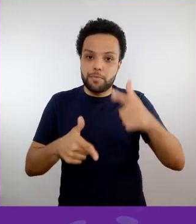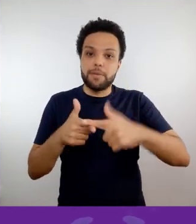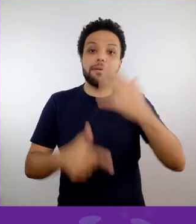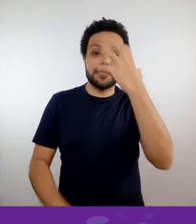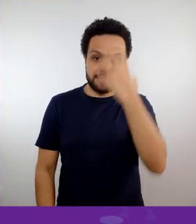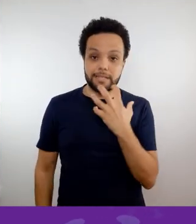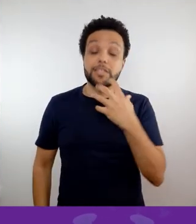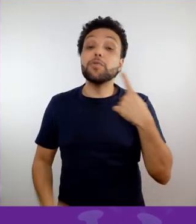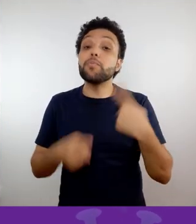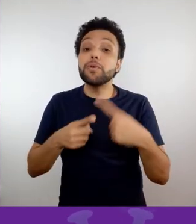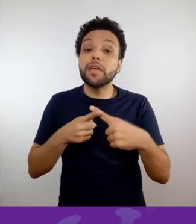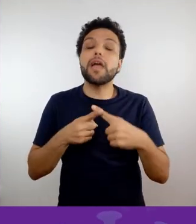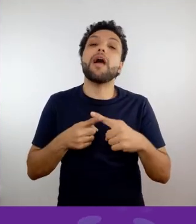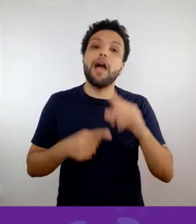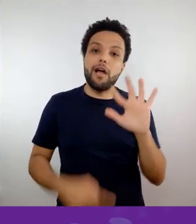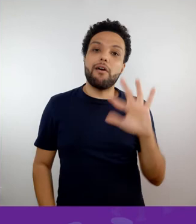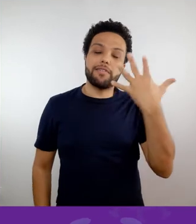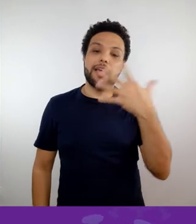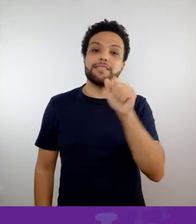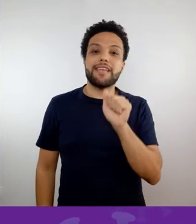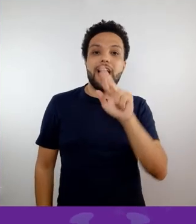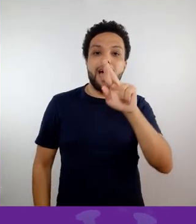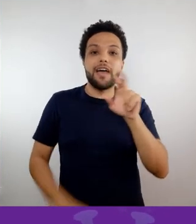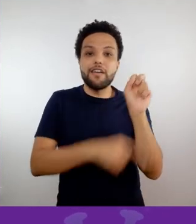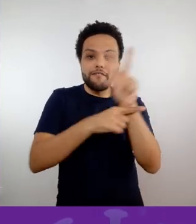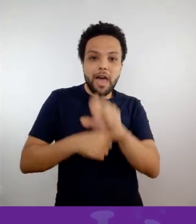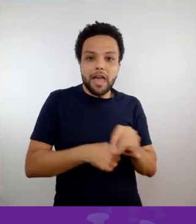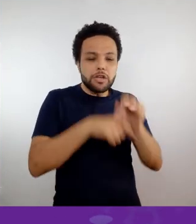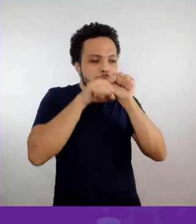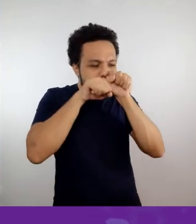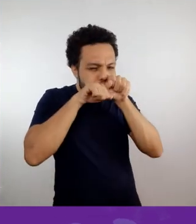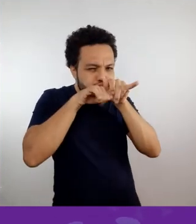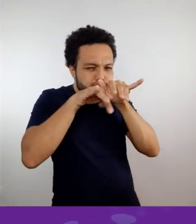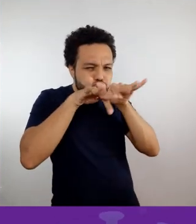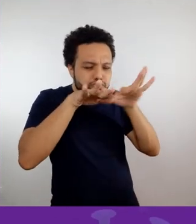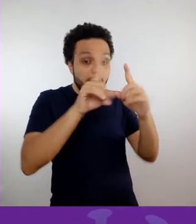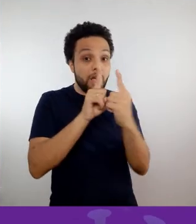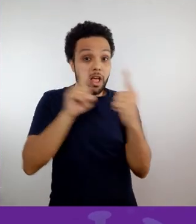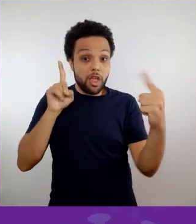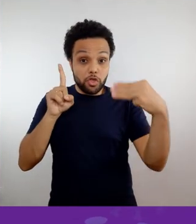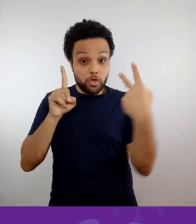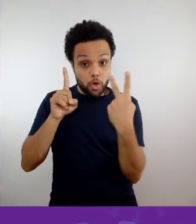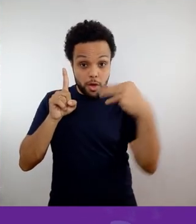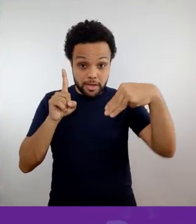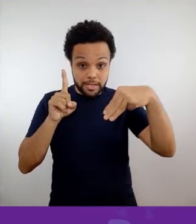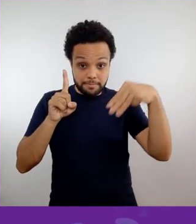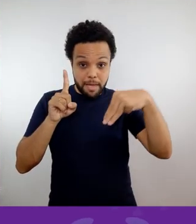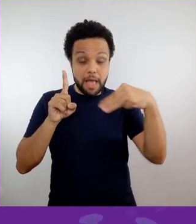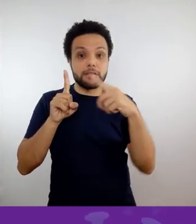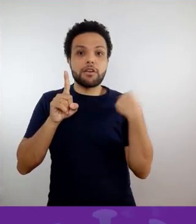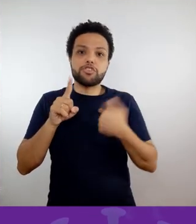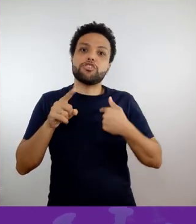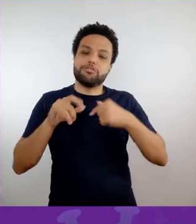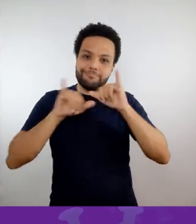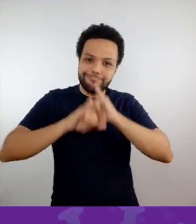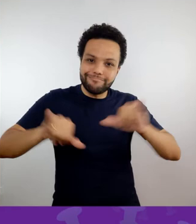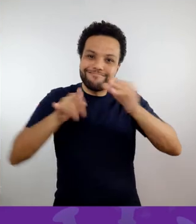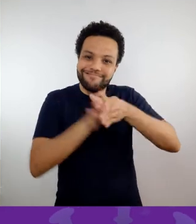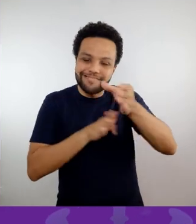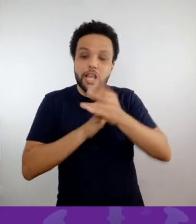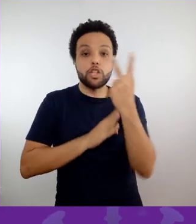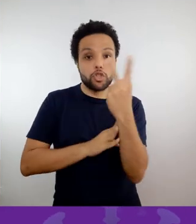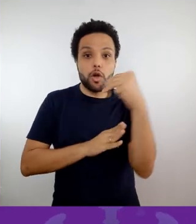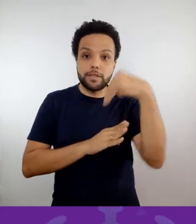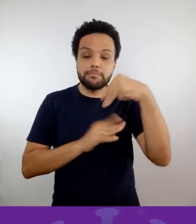também vai ser um problema muito mais séria considerando a possibilidade do vírus é transmitido é uma distância maior do que 2 metros